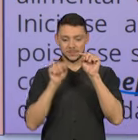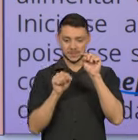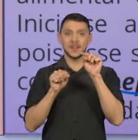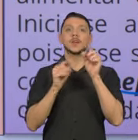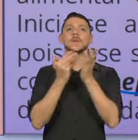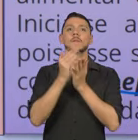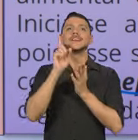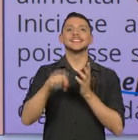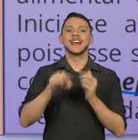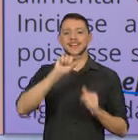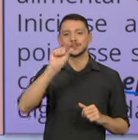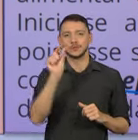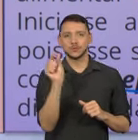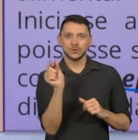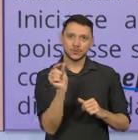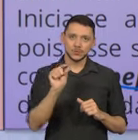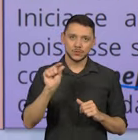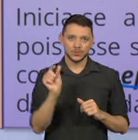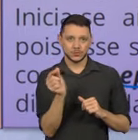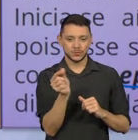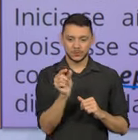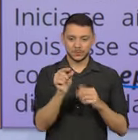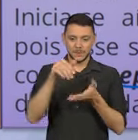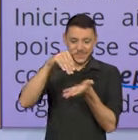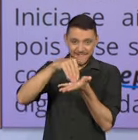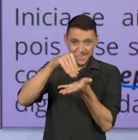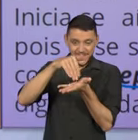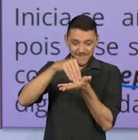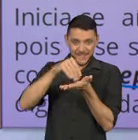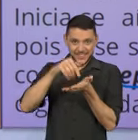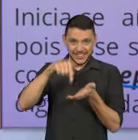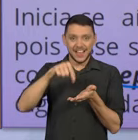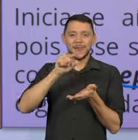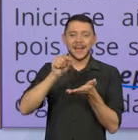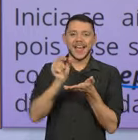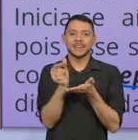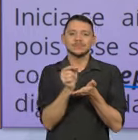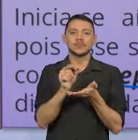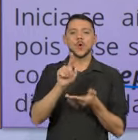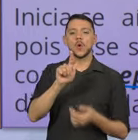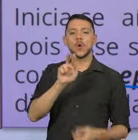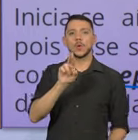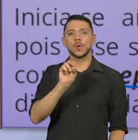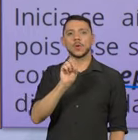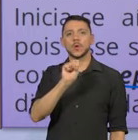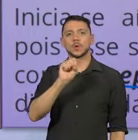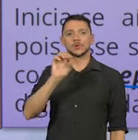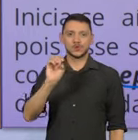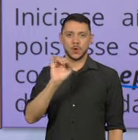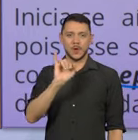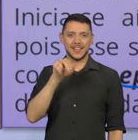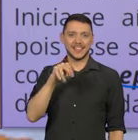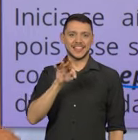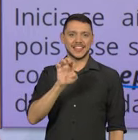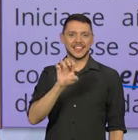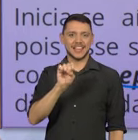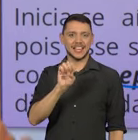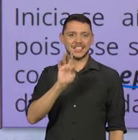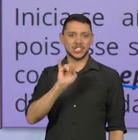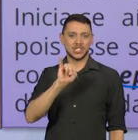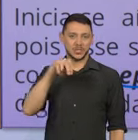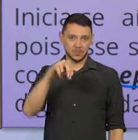Aí vem todo o intestino delgado e no finalzinho o intestino grosso, tá bom? Tira um print, por favor,